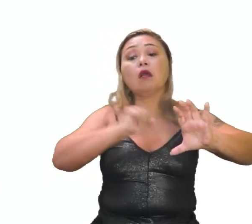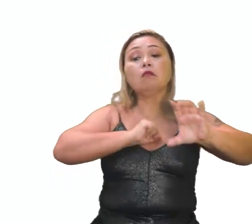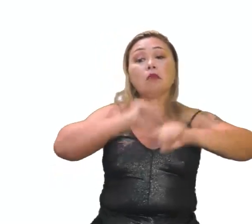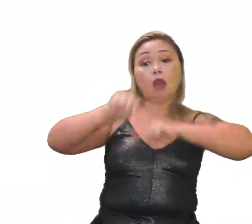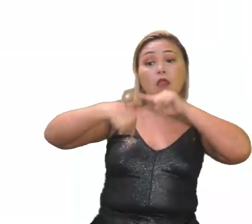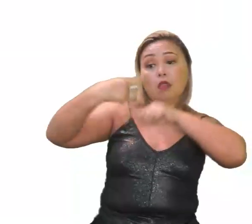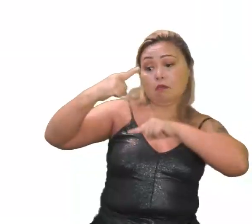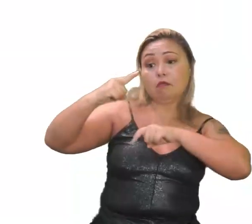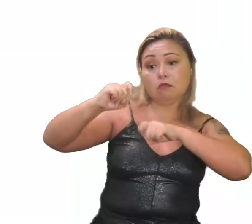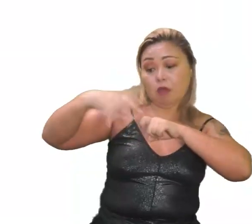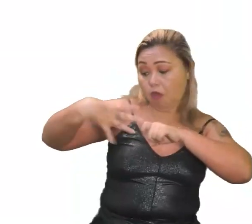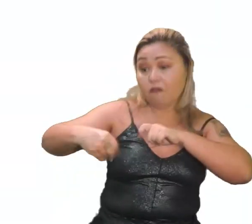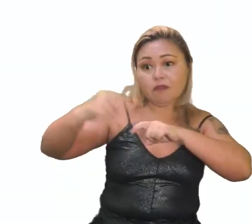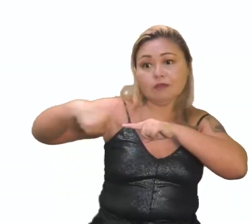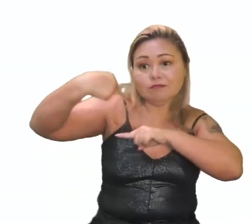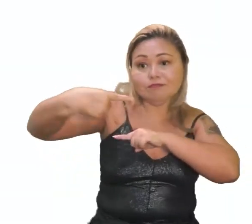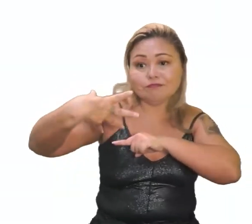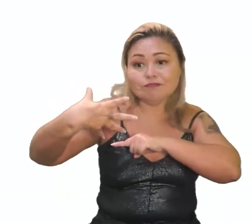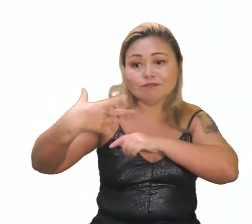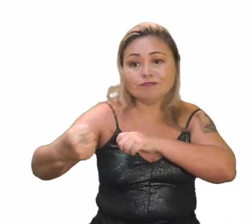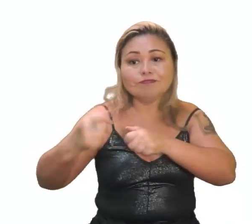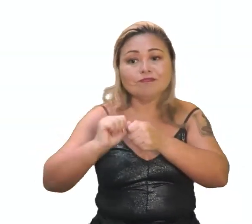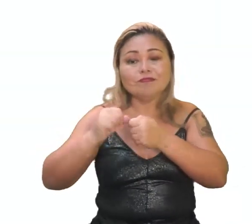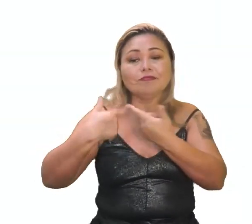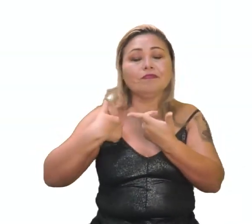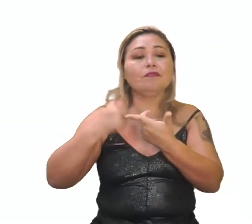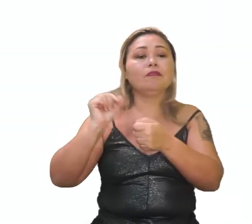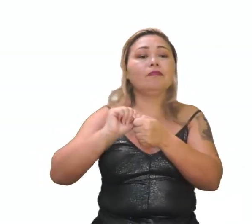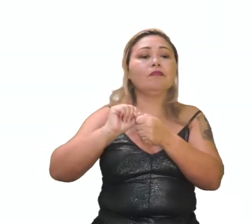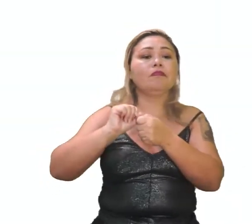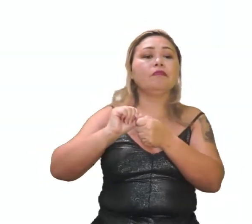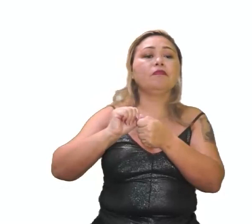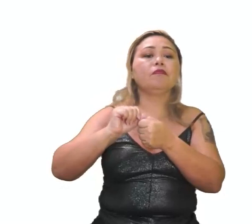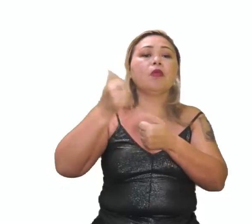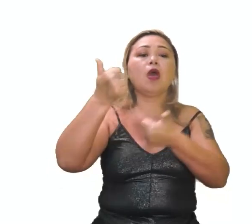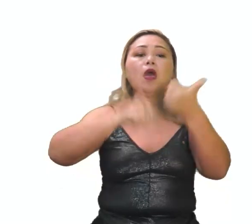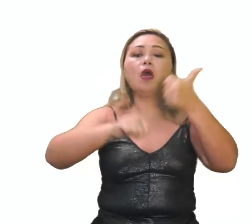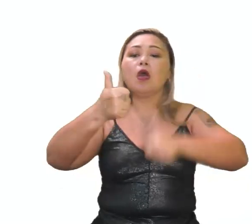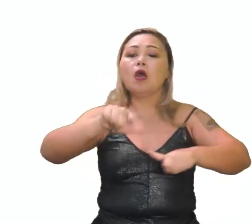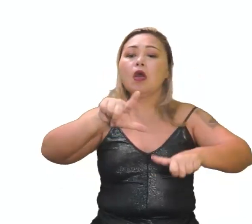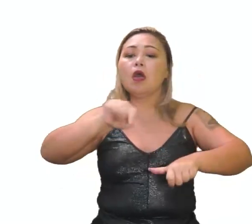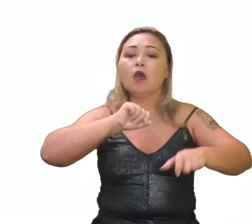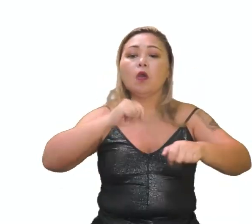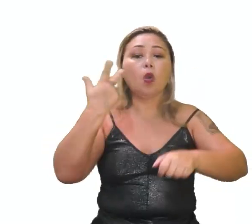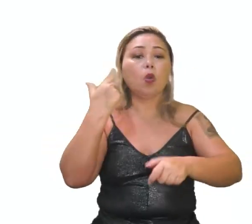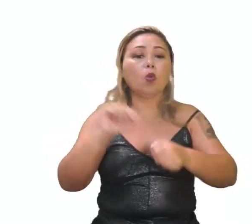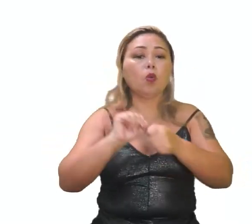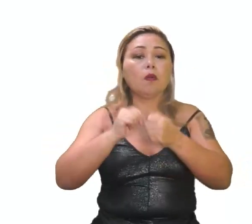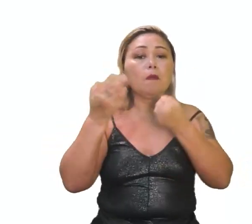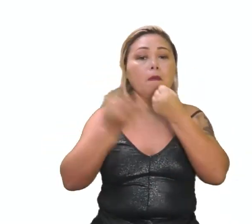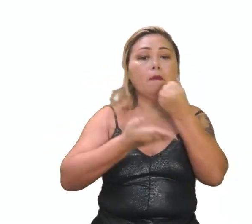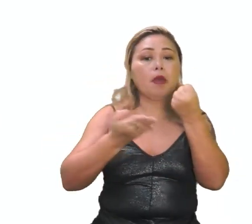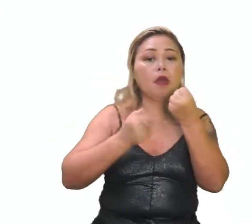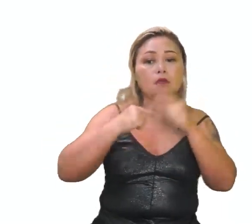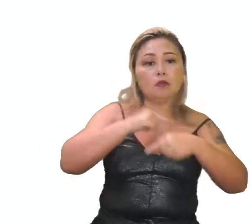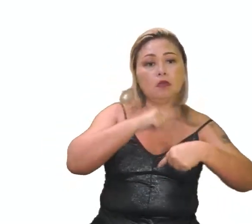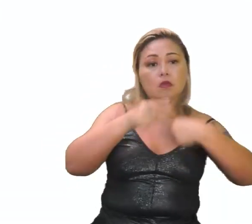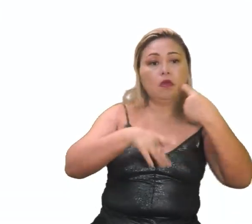para os descendentes. B, a seleção natural, base da teoria evolucionista de